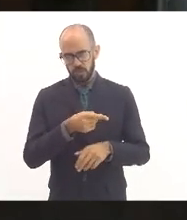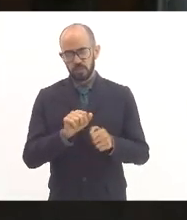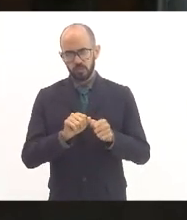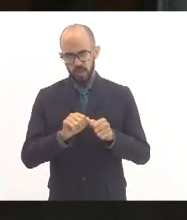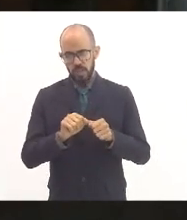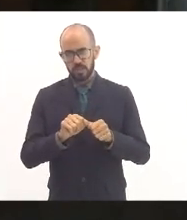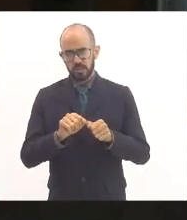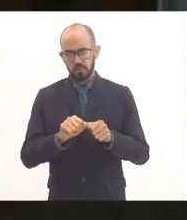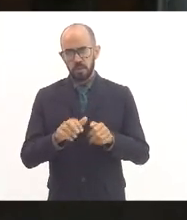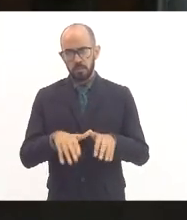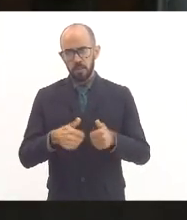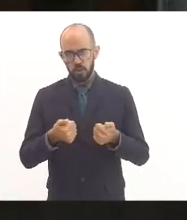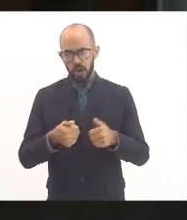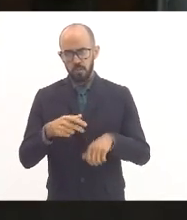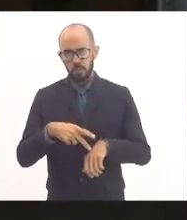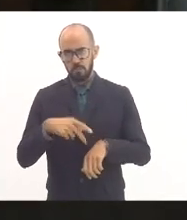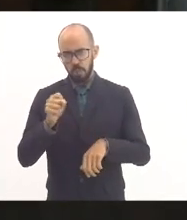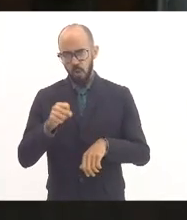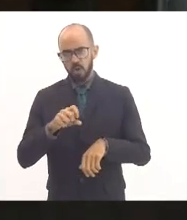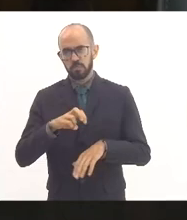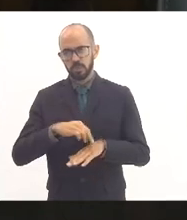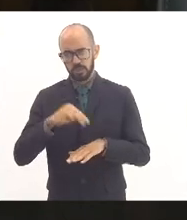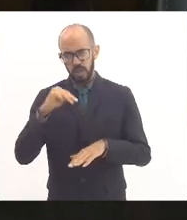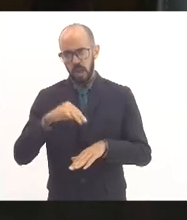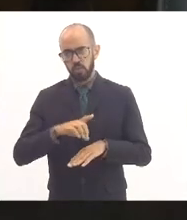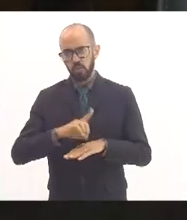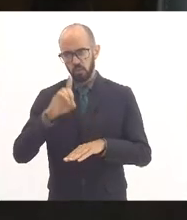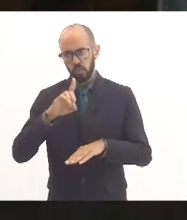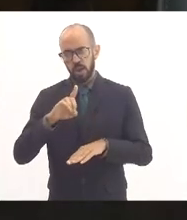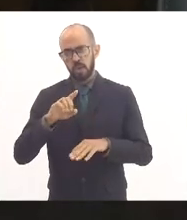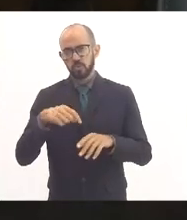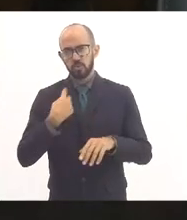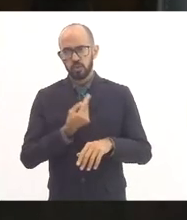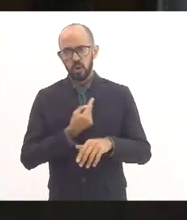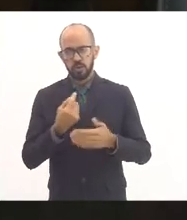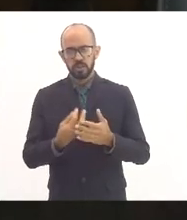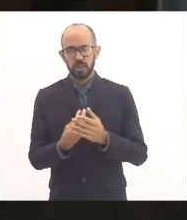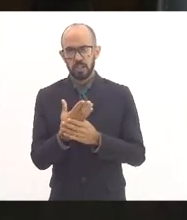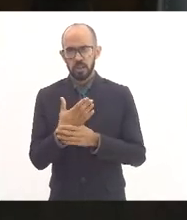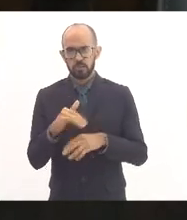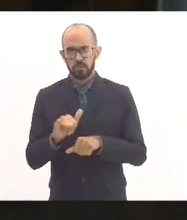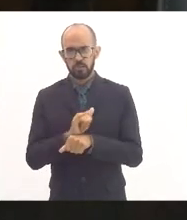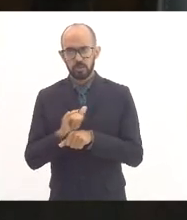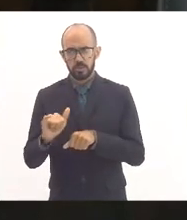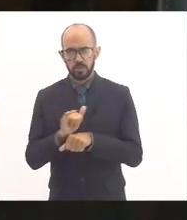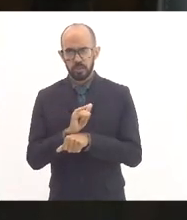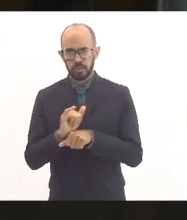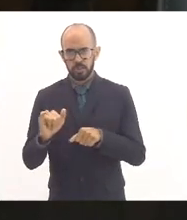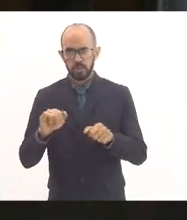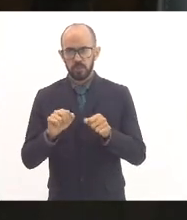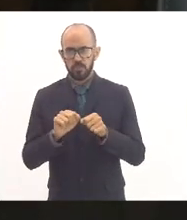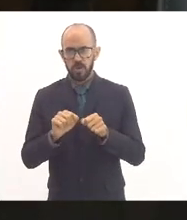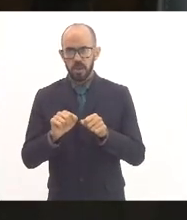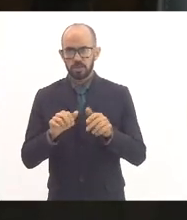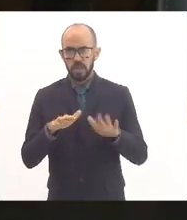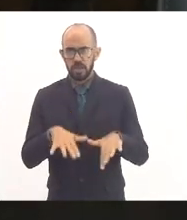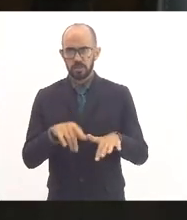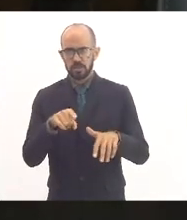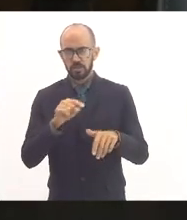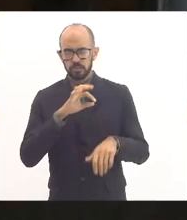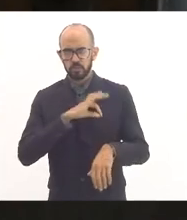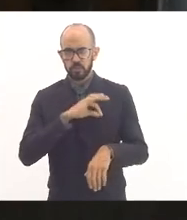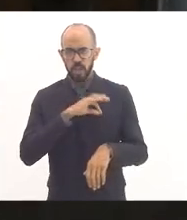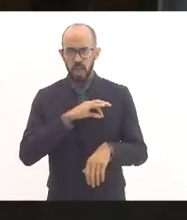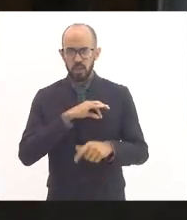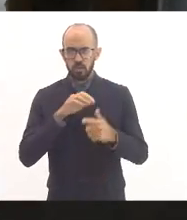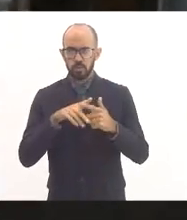aperfeiçoamento seja uma pós ou mestrado ou doutorado que criemos o mecanismo que incida diretamente na questão salarial